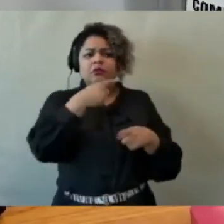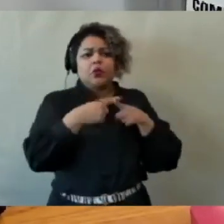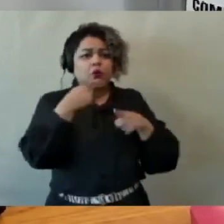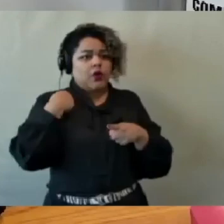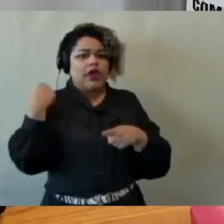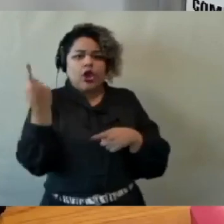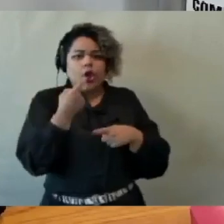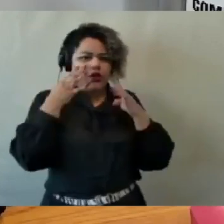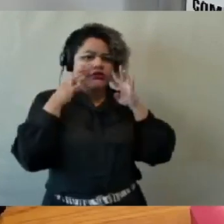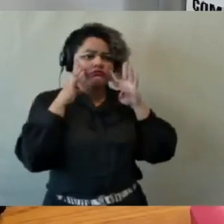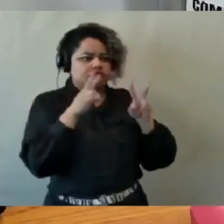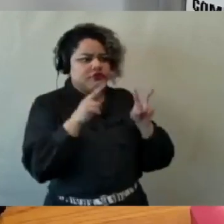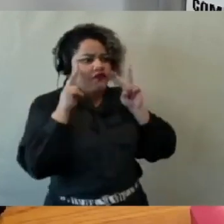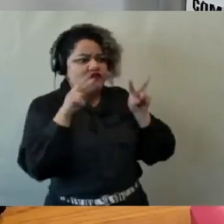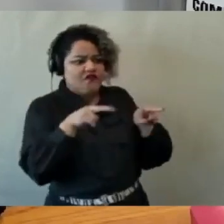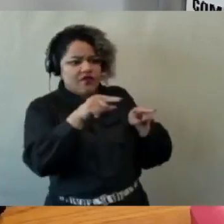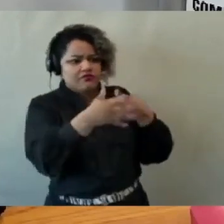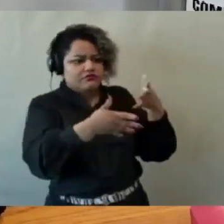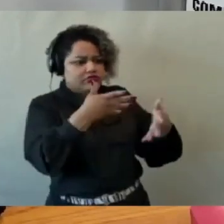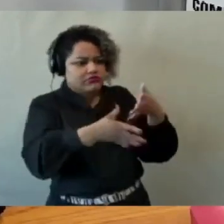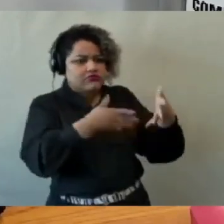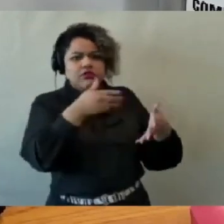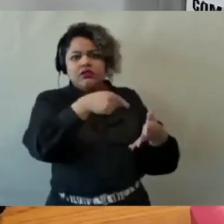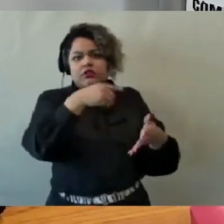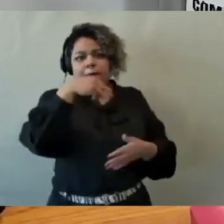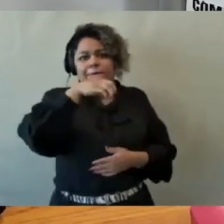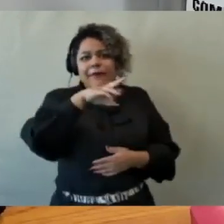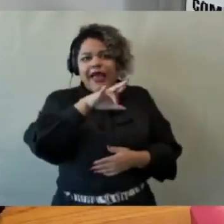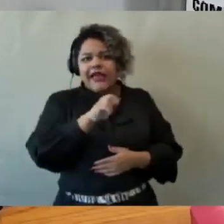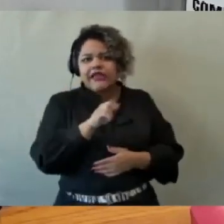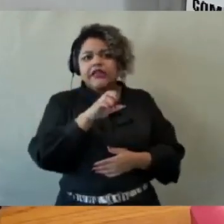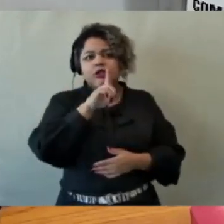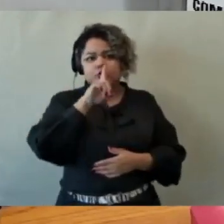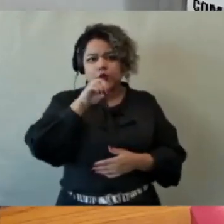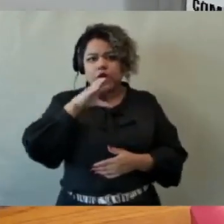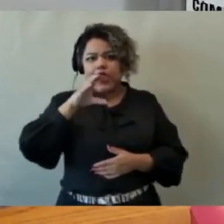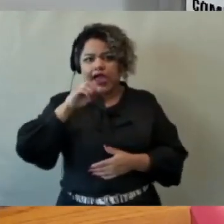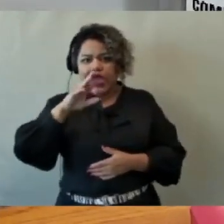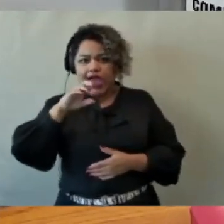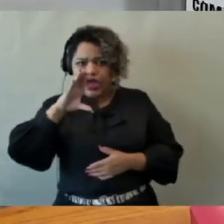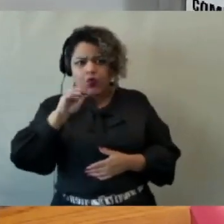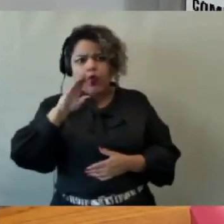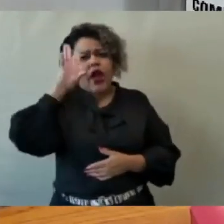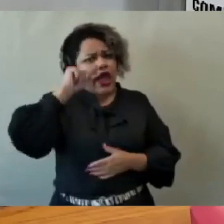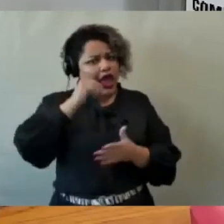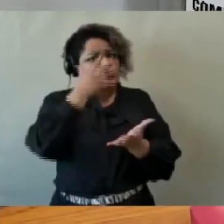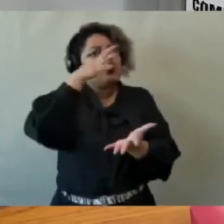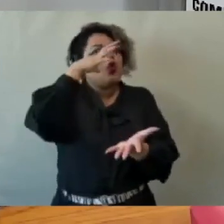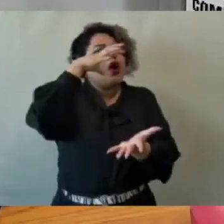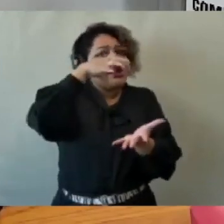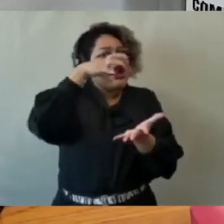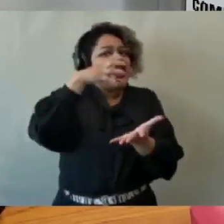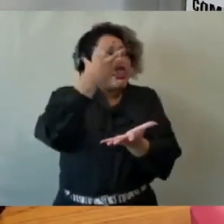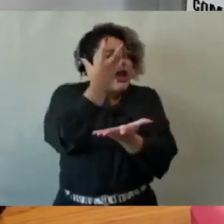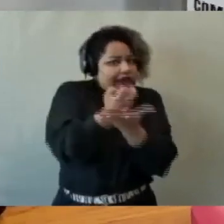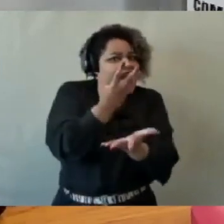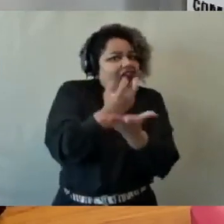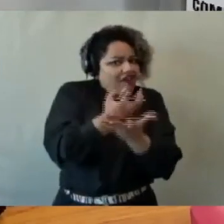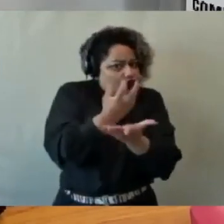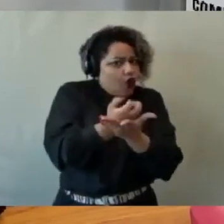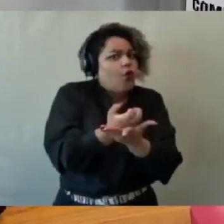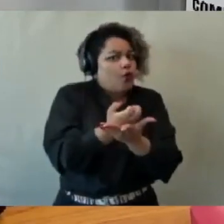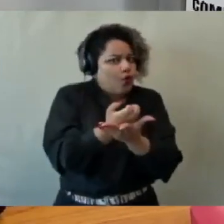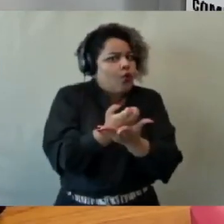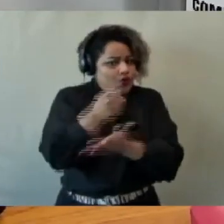a fala da Maria do Carmo, eu acho que ficou gravada aqui. Eu não sei se ficou gravada aí para quem está assistindo, não sei se